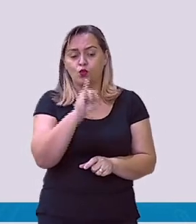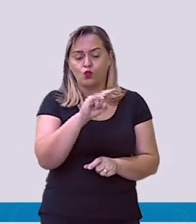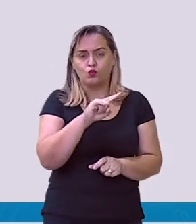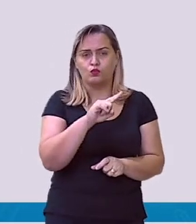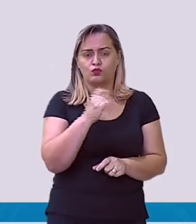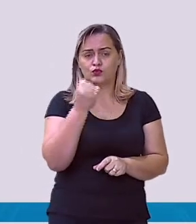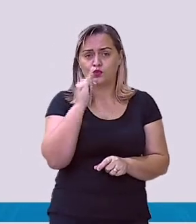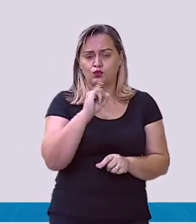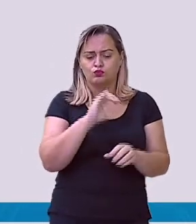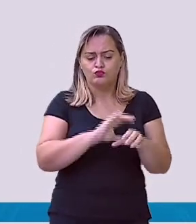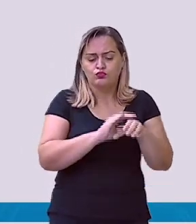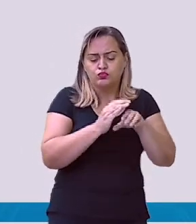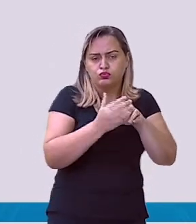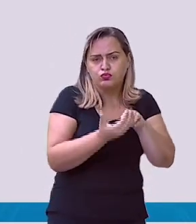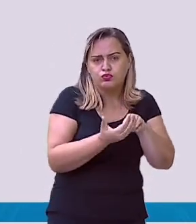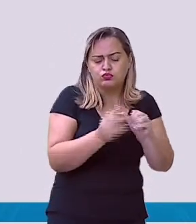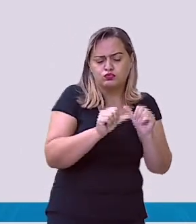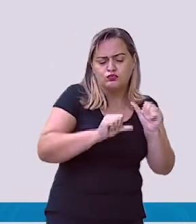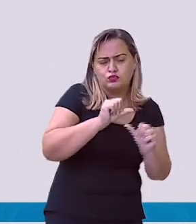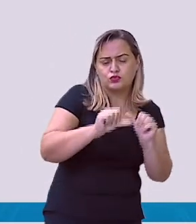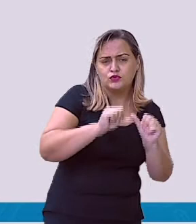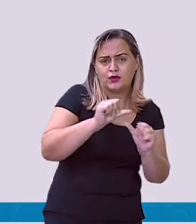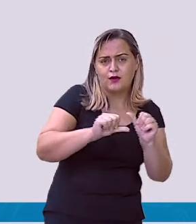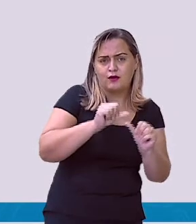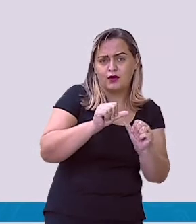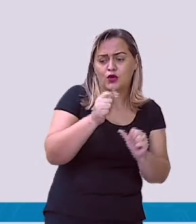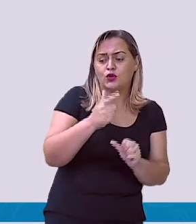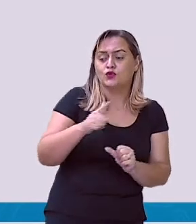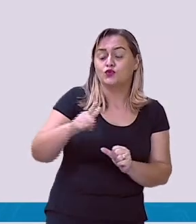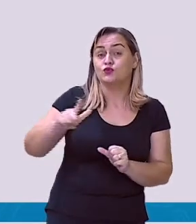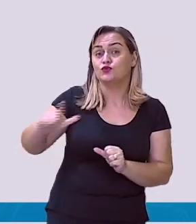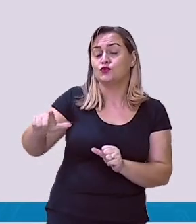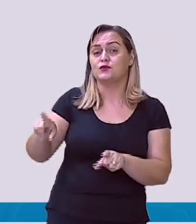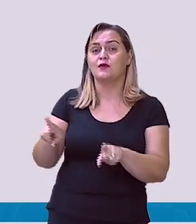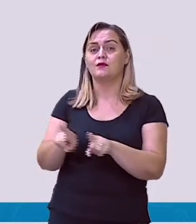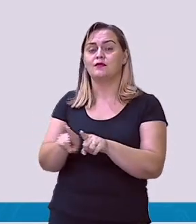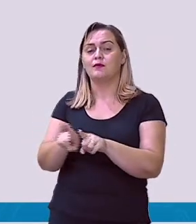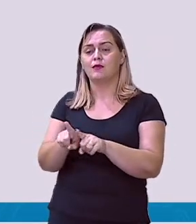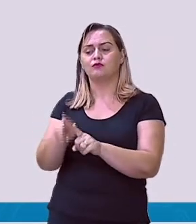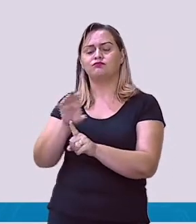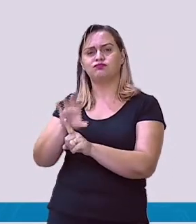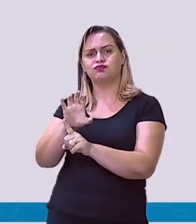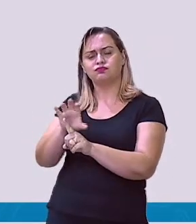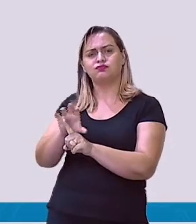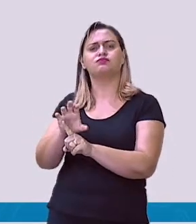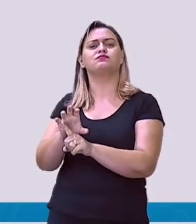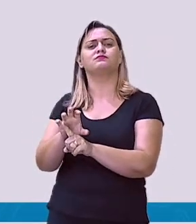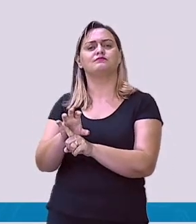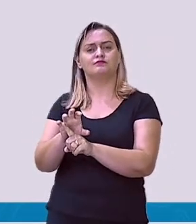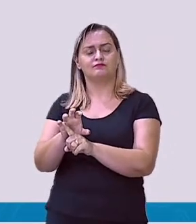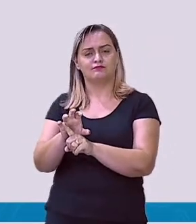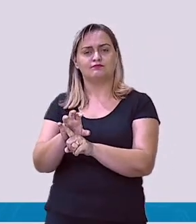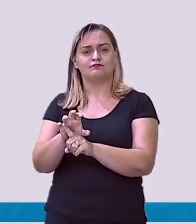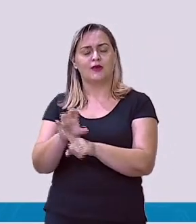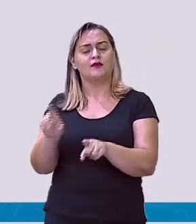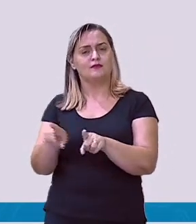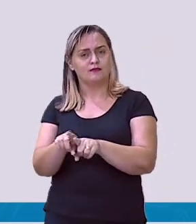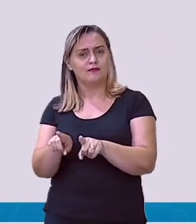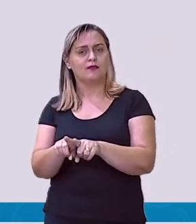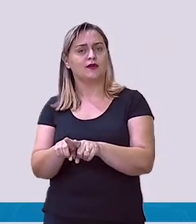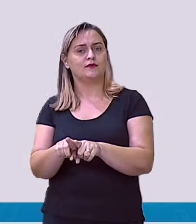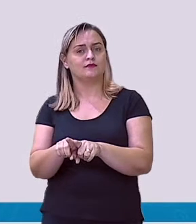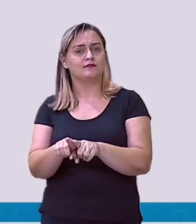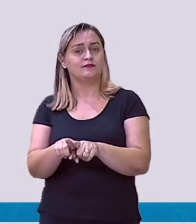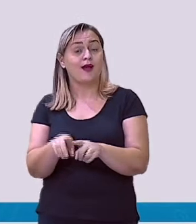deles provoca alteração nos demais. Inclusive, atinge a